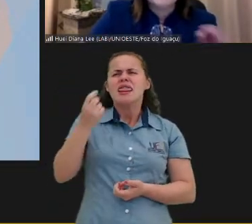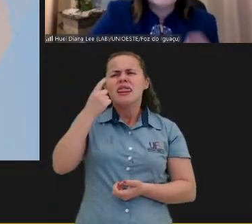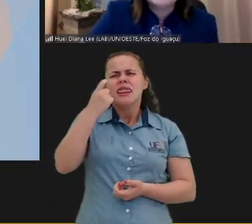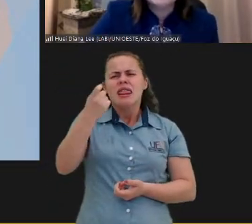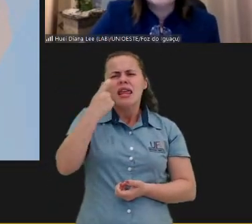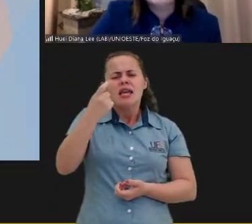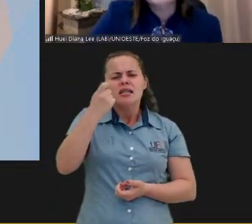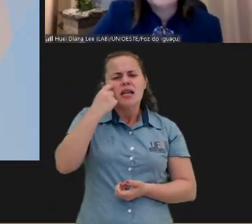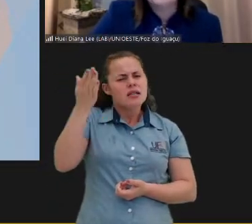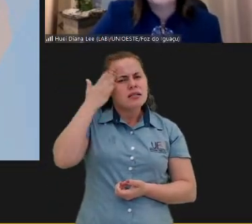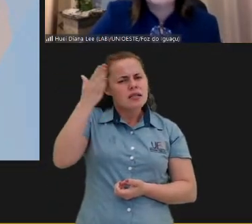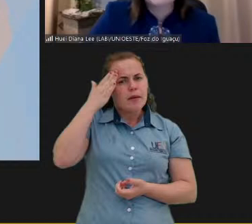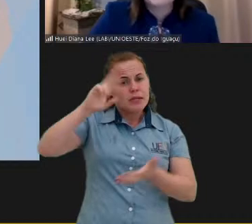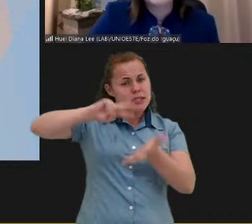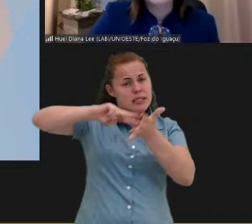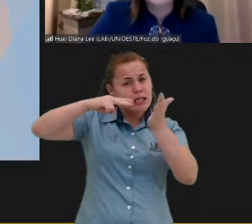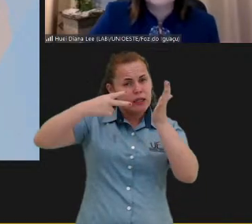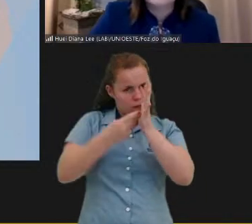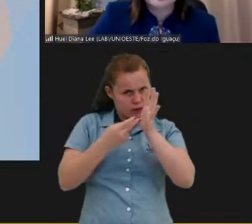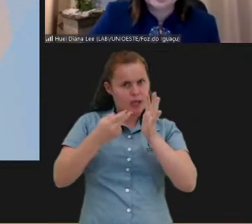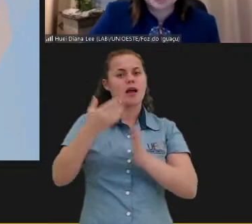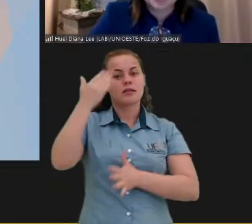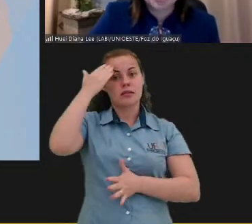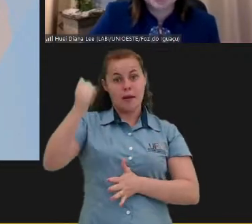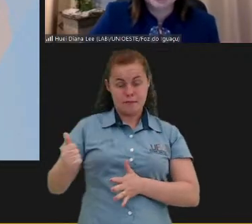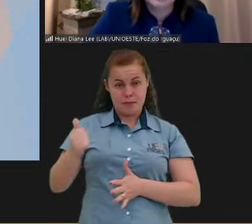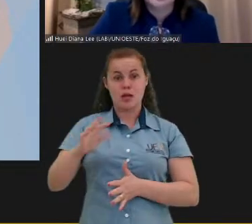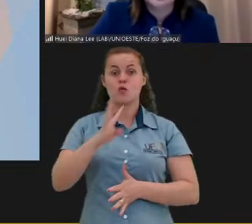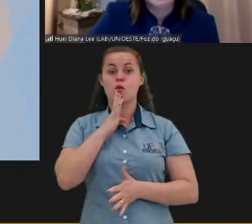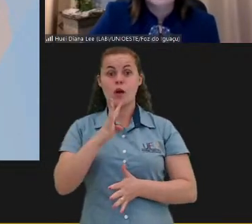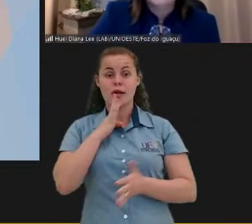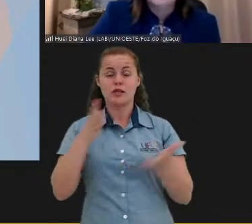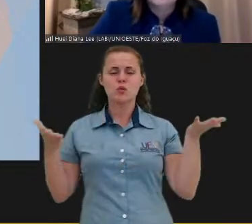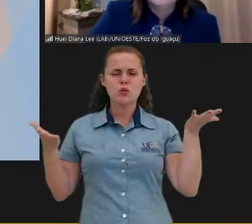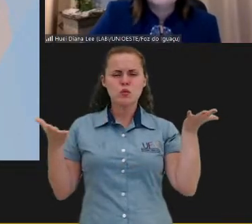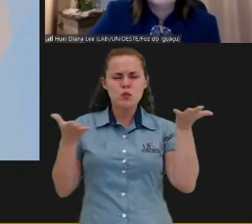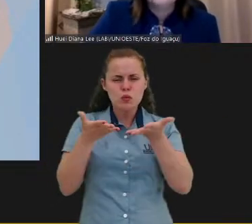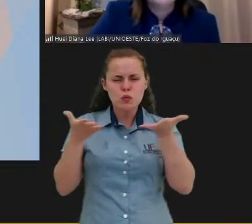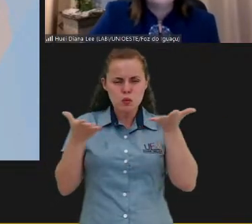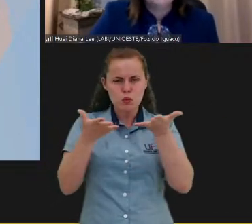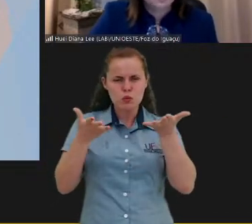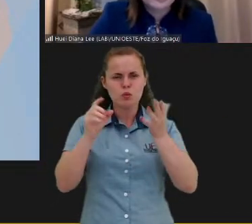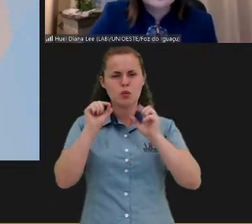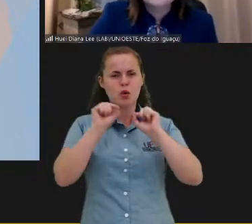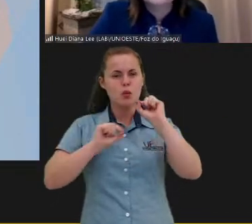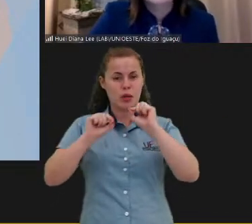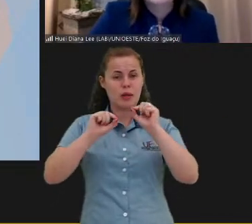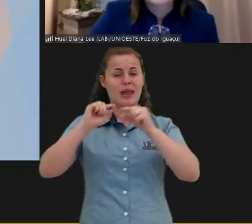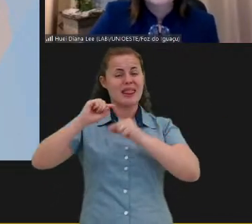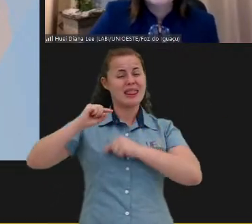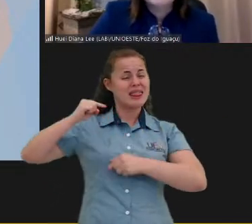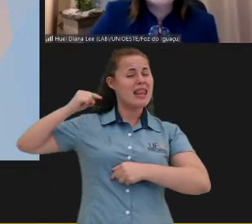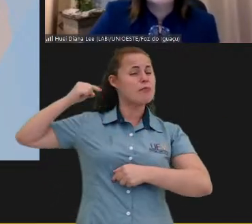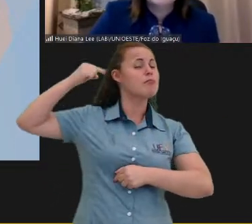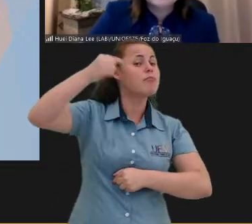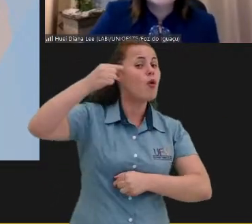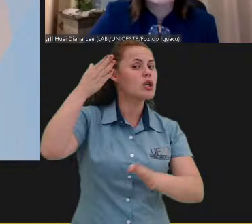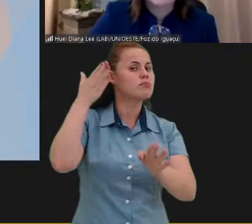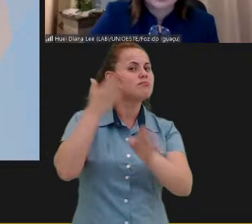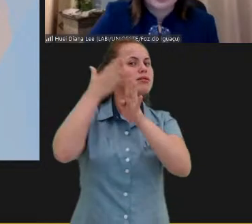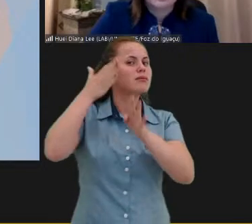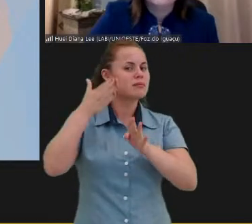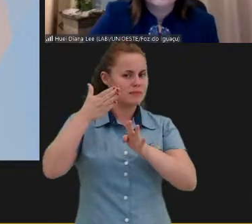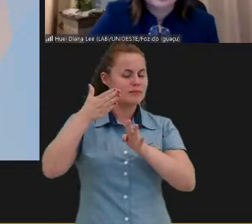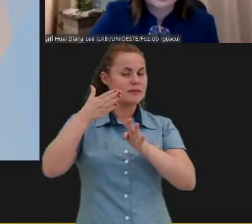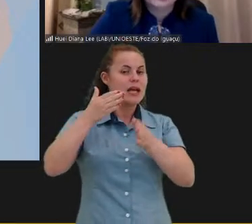que esse significado de saber que nós conhecemos hoje em dia, ele veio depois. Inicialmente,